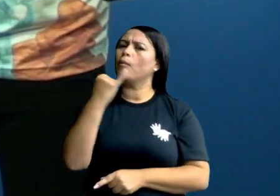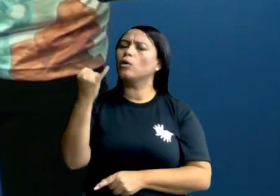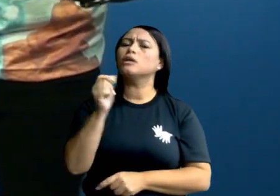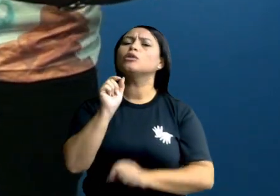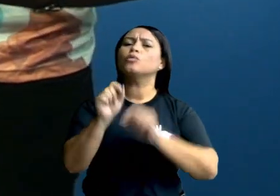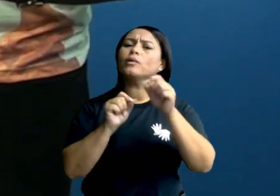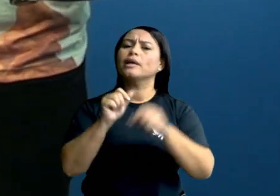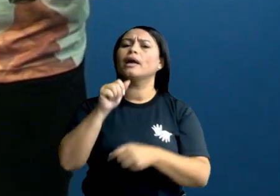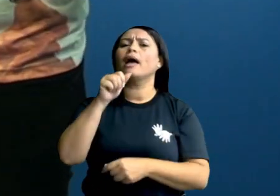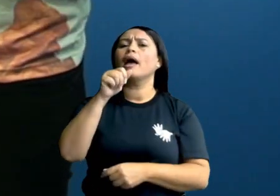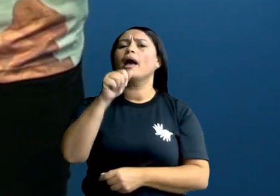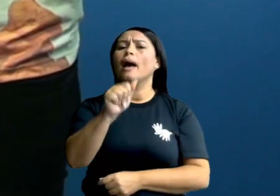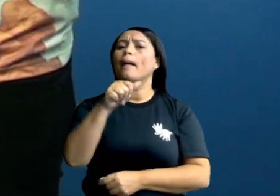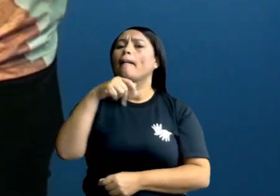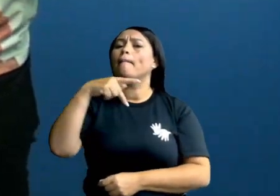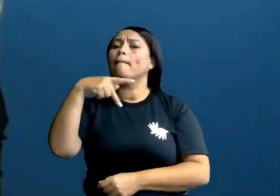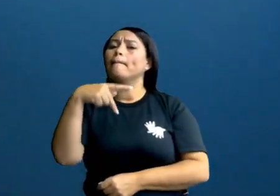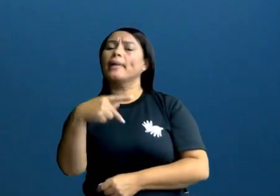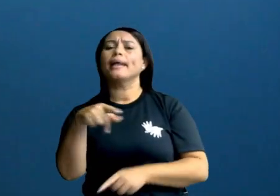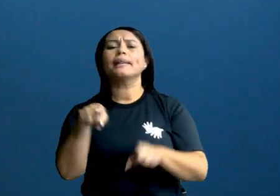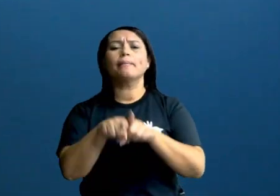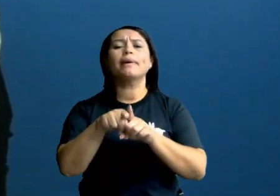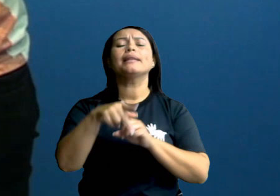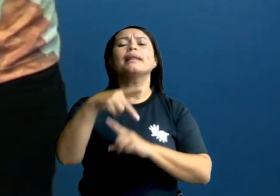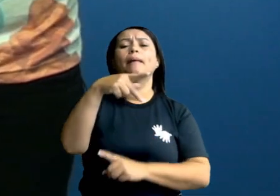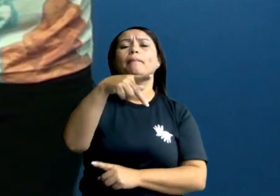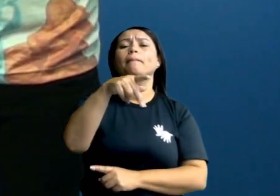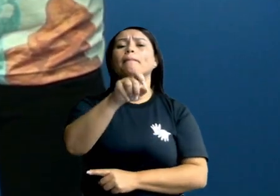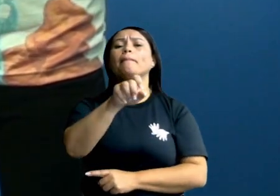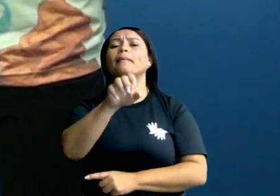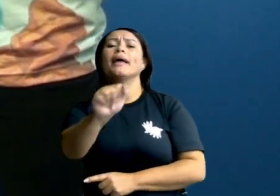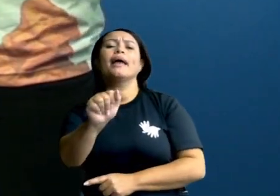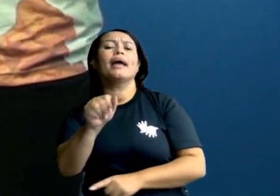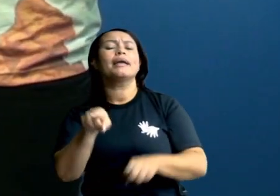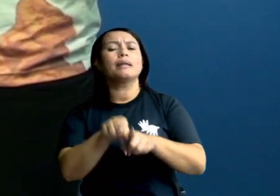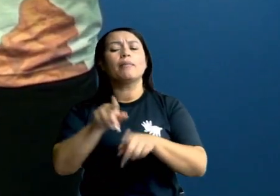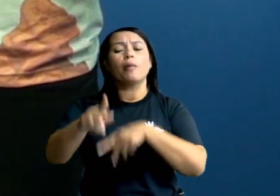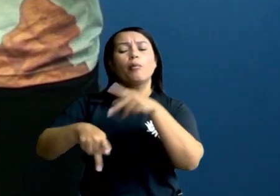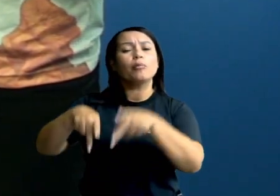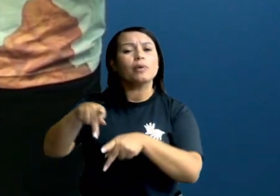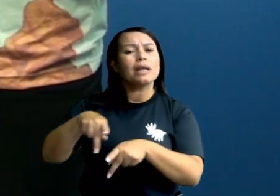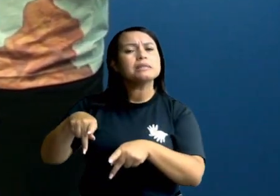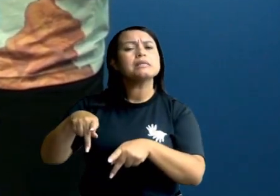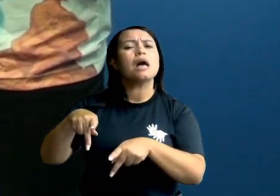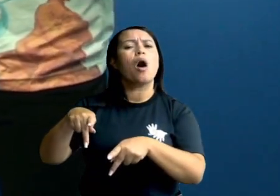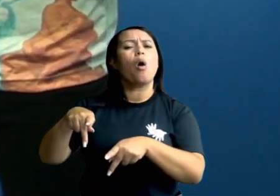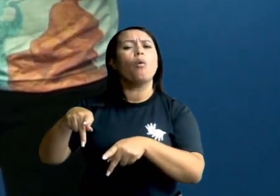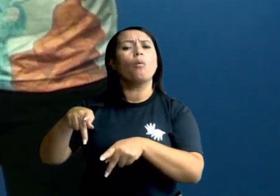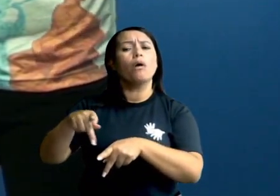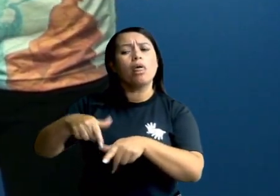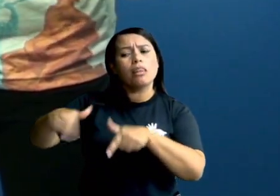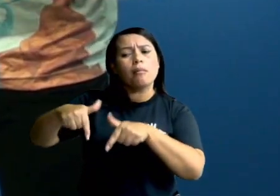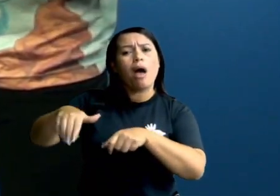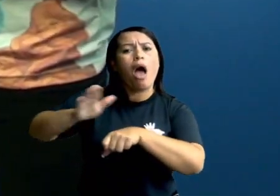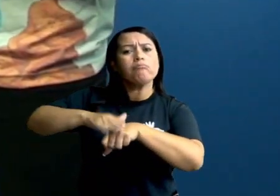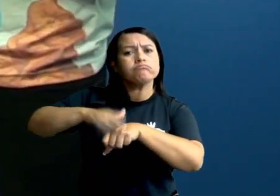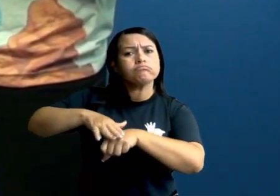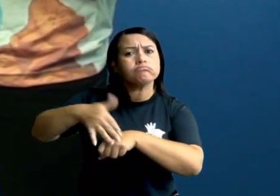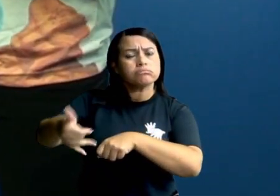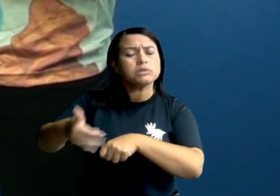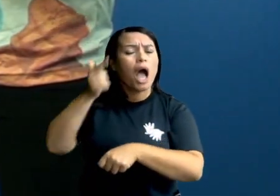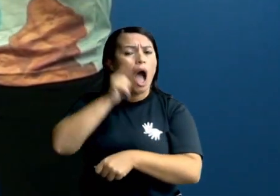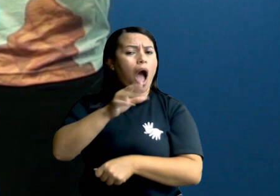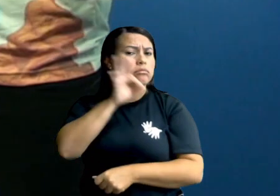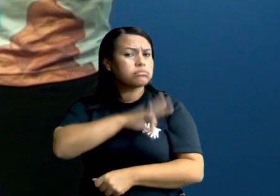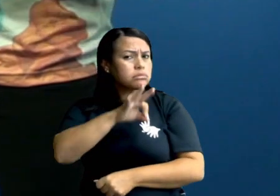da PEA, população economicamente ativa, a gente tem a PEI, que é a população economicamente inativa, que seria aqueles que não desenvolvem atividades remuneradas,